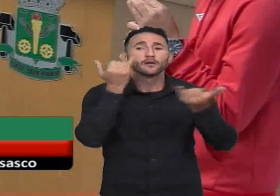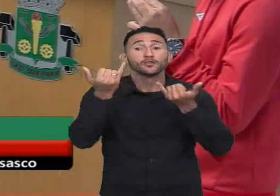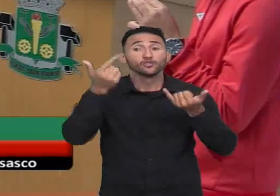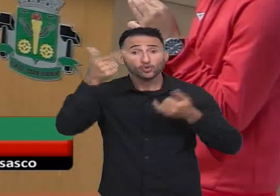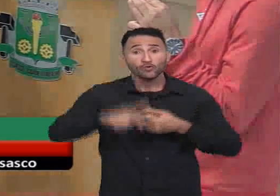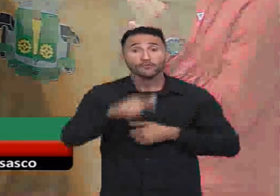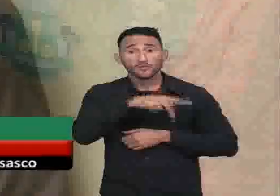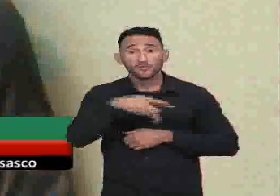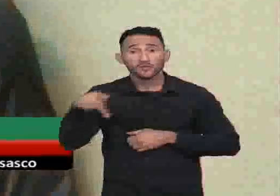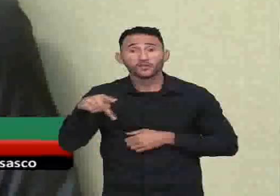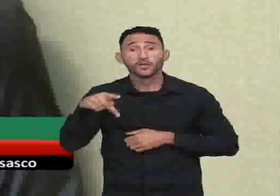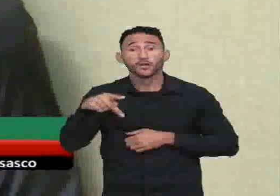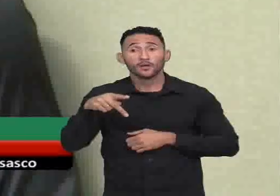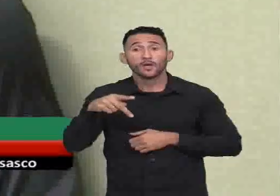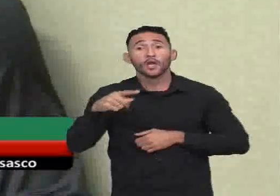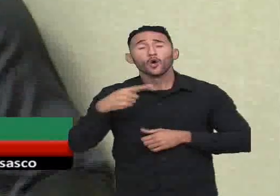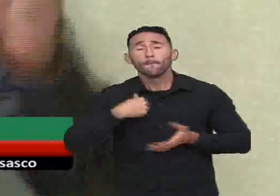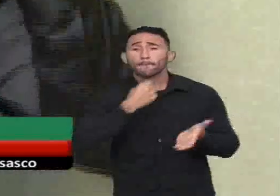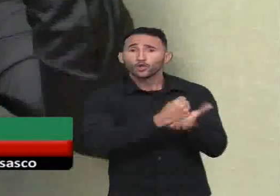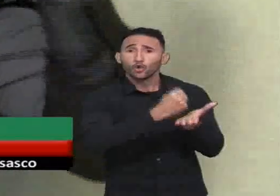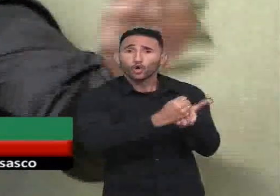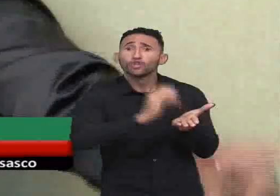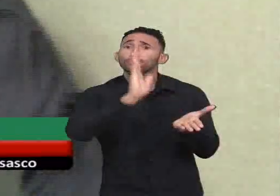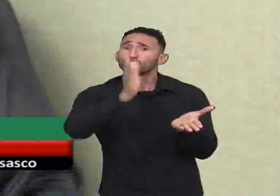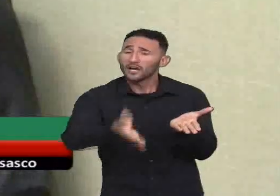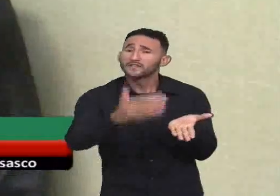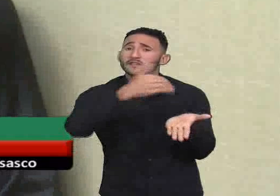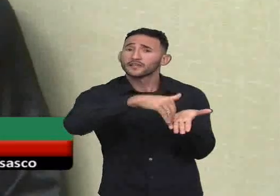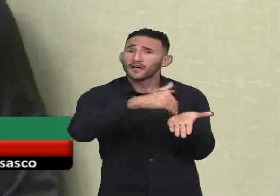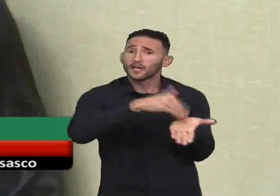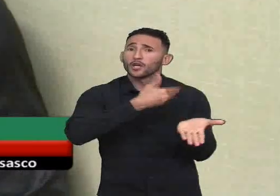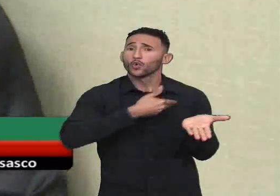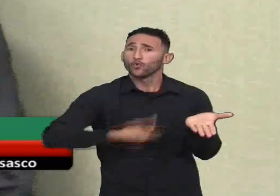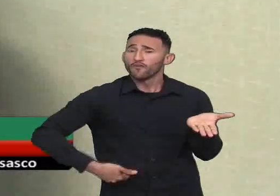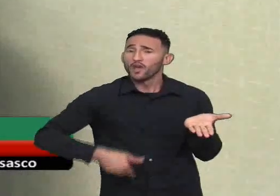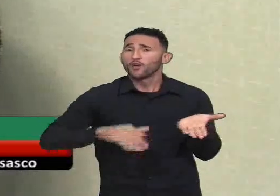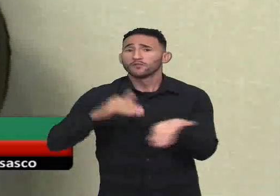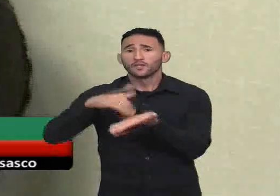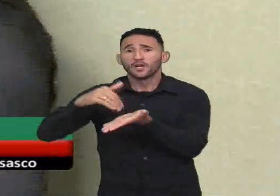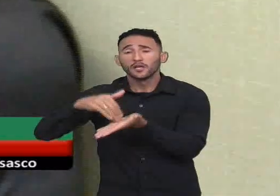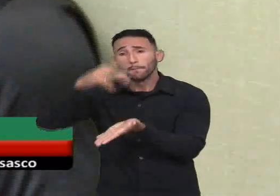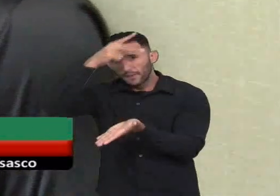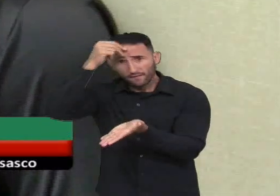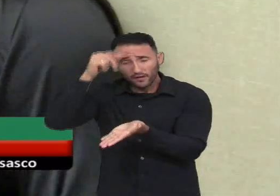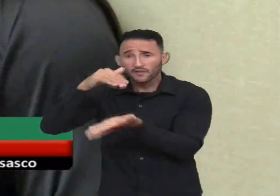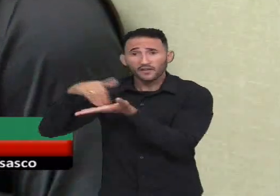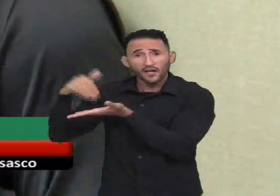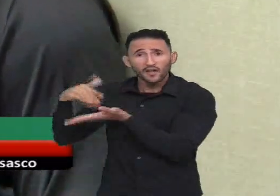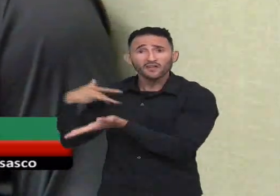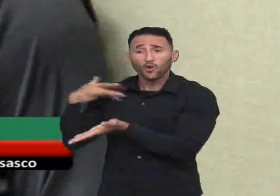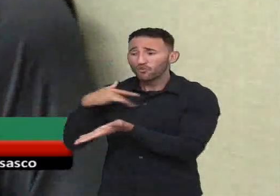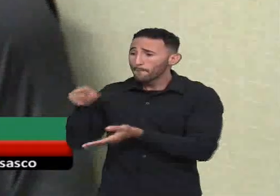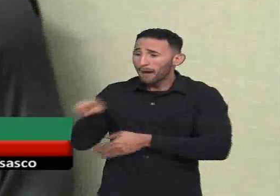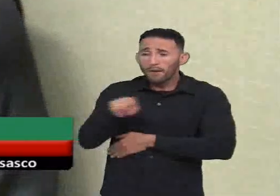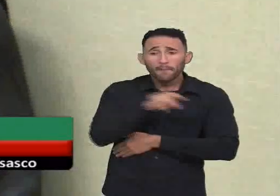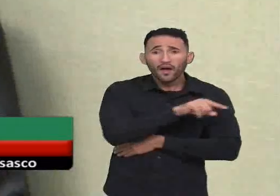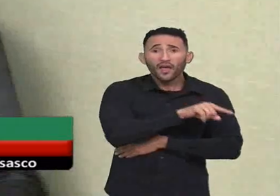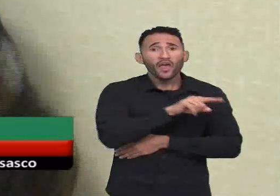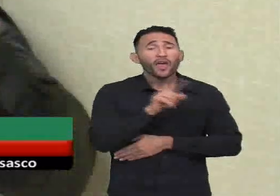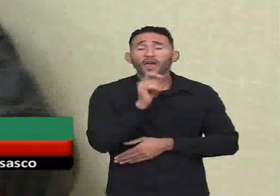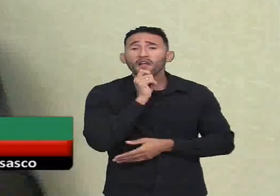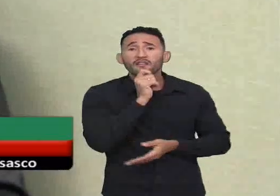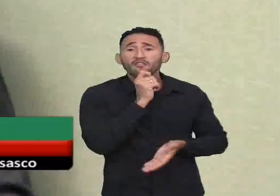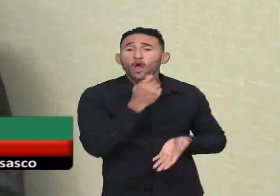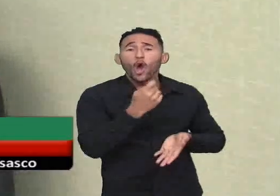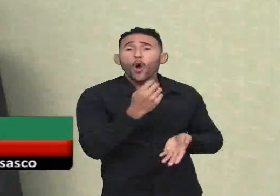presidente, novamente, mesmo eu tendo protocolado na Secretaria de Governo, no gabinete do prefeito, na Secretaria de Saúde, eles não têm obrigação nenhuma